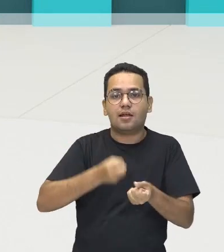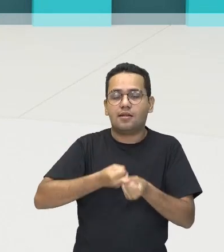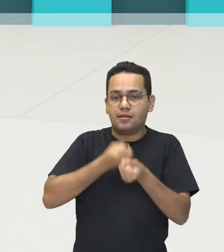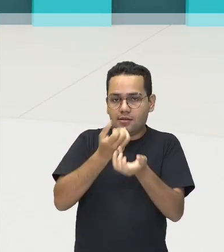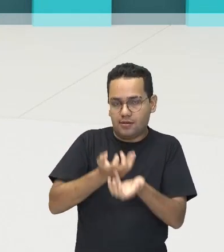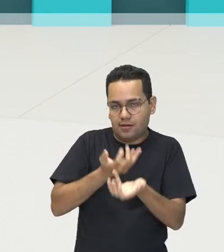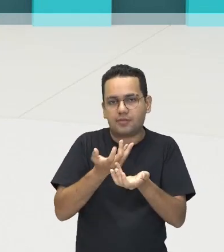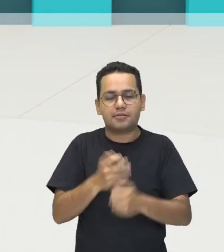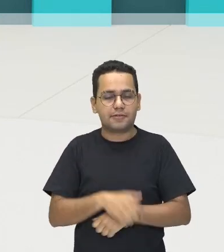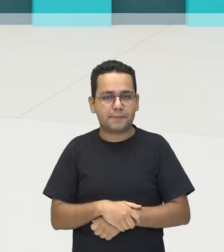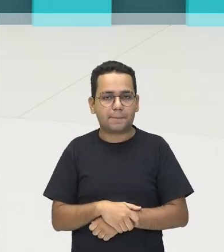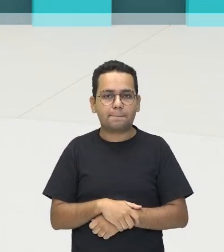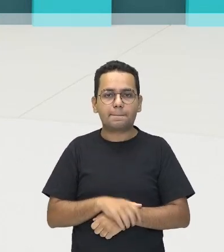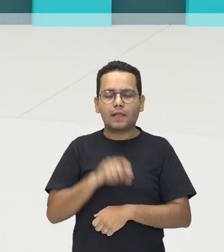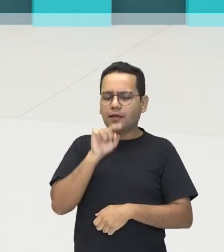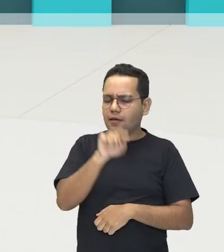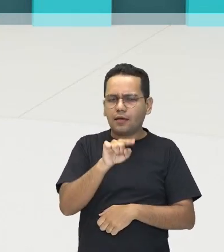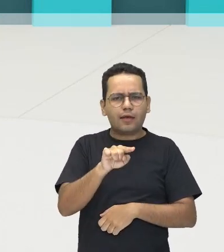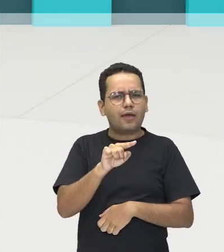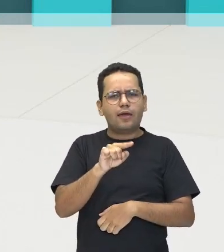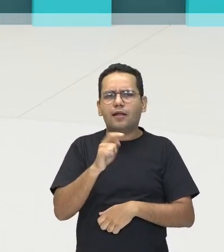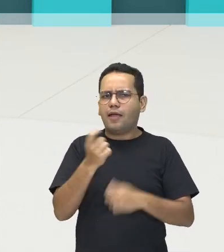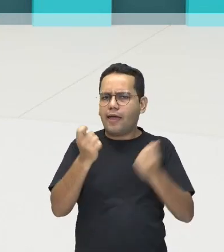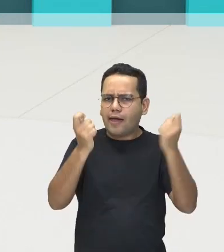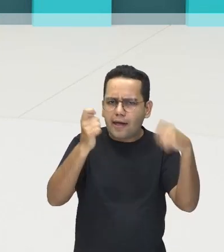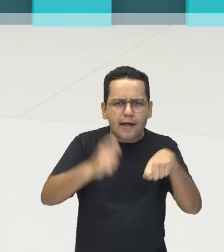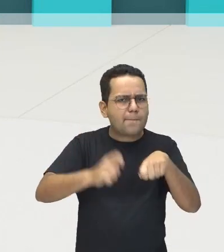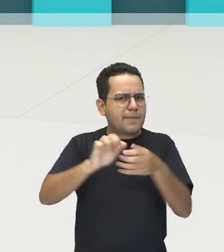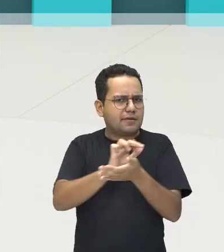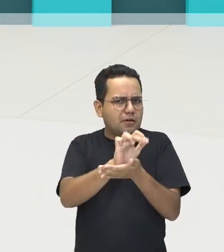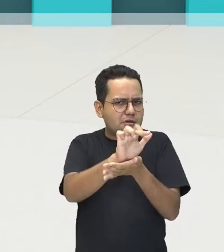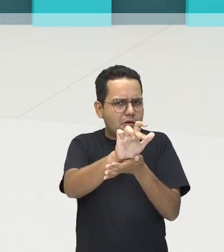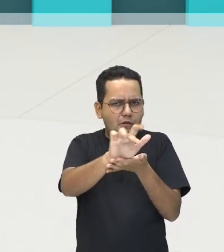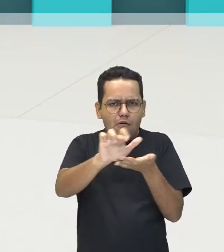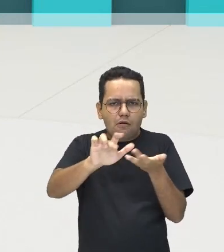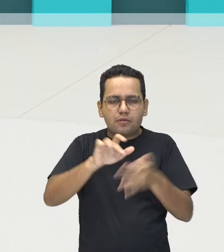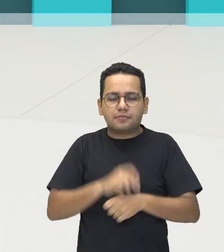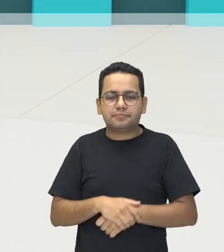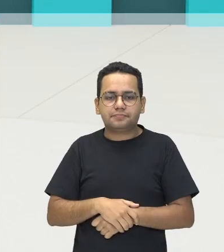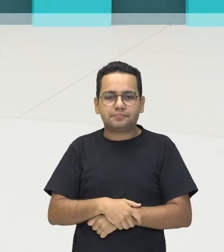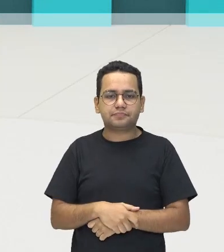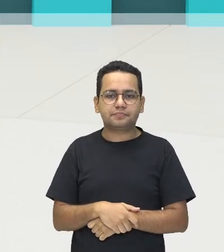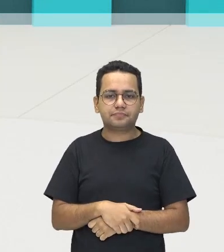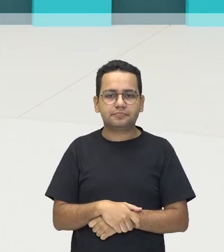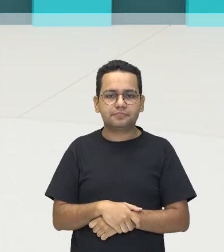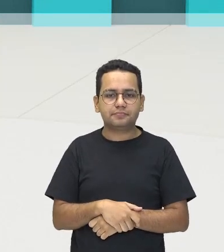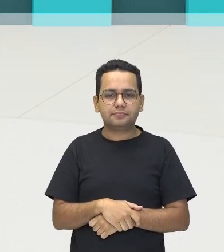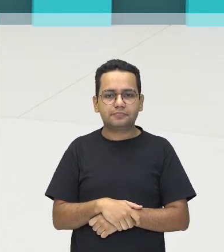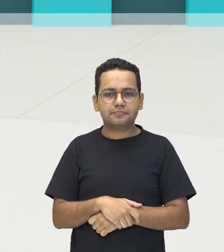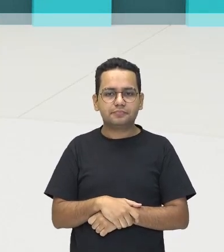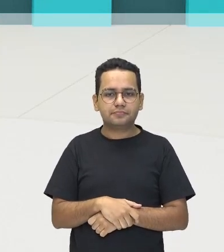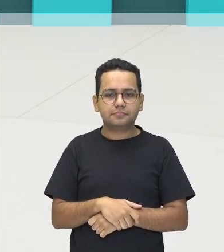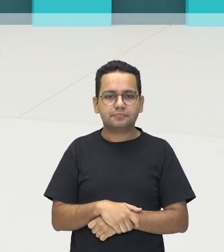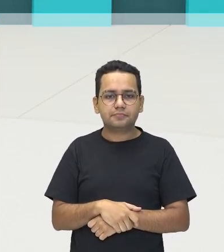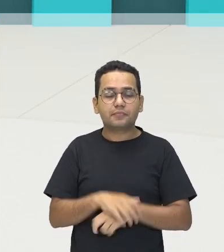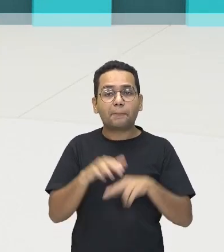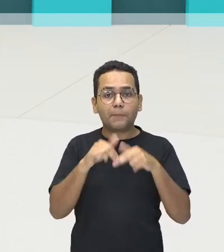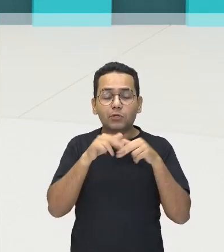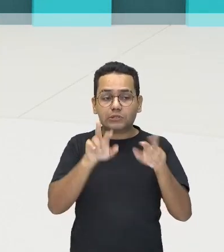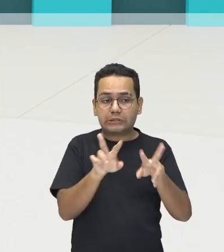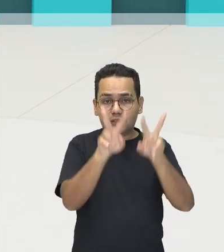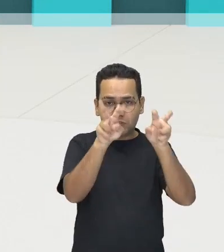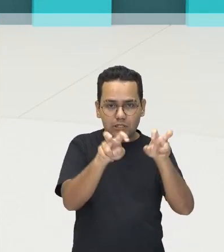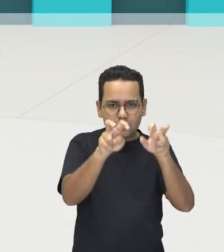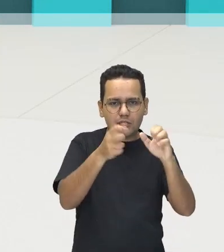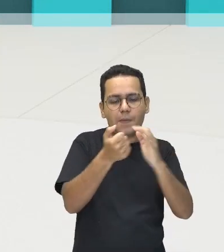faz coisas grandiosas. É por isso que eu mostrei para vocês os gêneros literários. E aí o humanismo, por exemplo, vai se caracterizar no